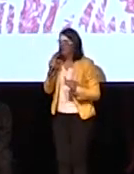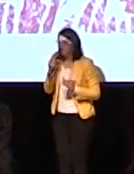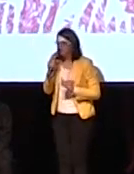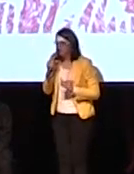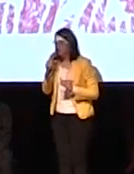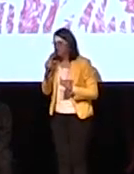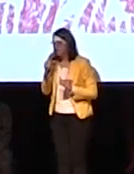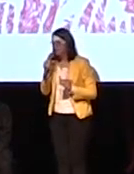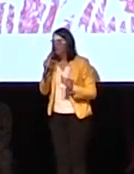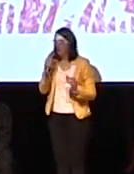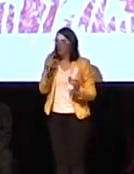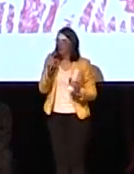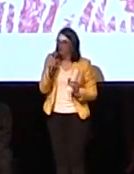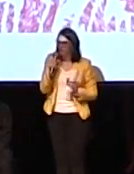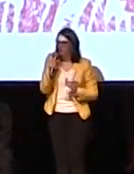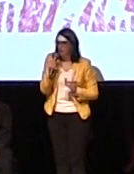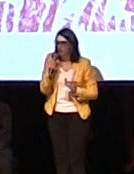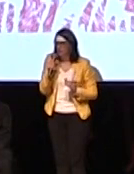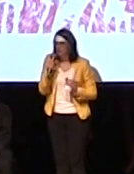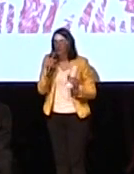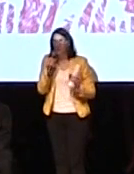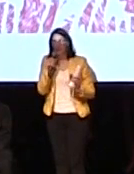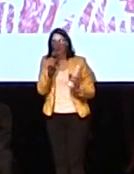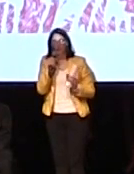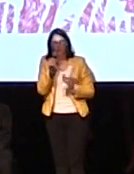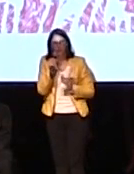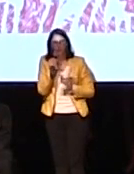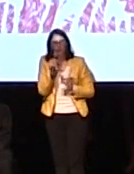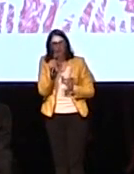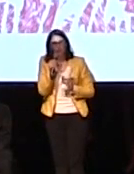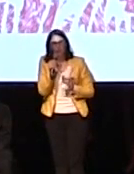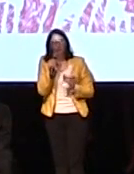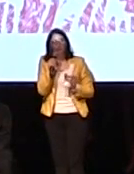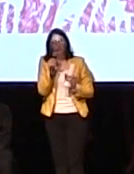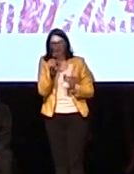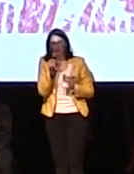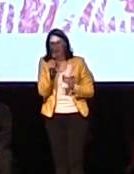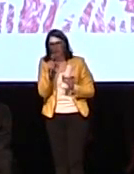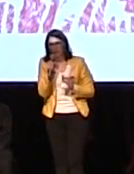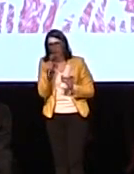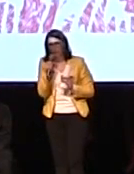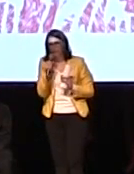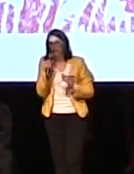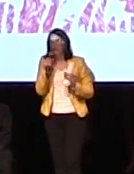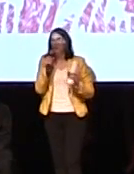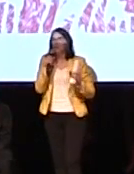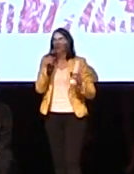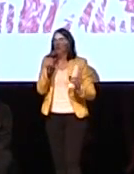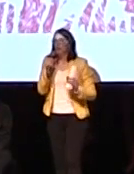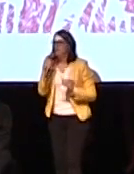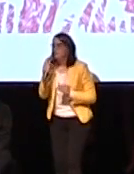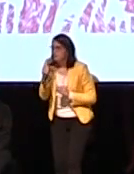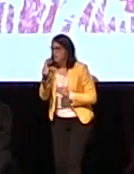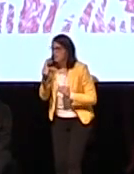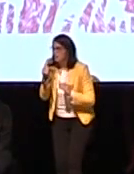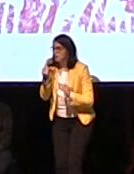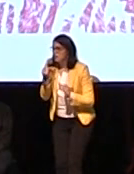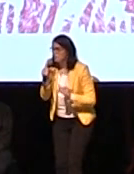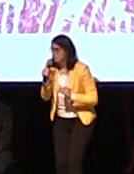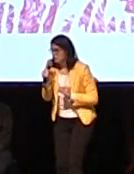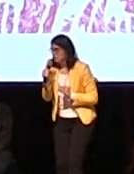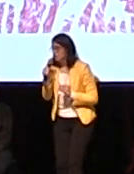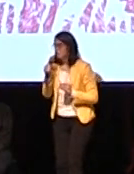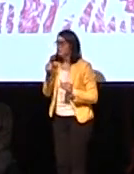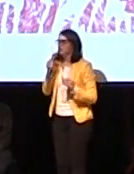sonho sonhado sozinho é apenas um sonho. E um sonho sonhado junto se torna realidade. Então, eu convido vocês a